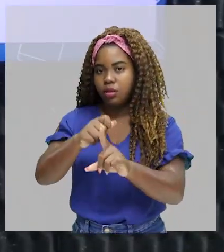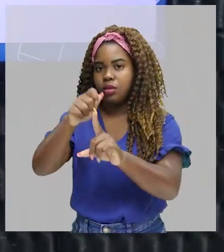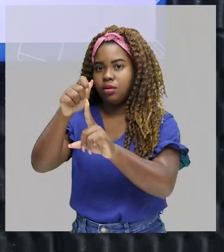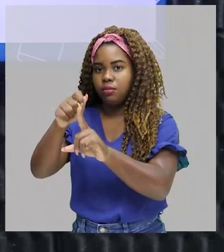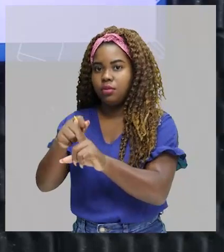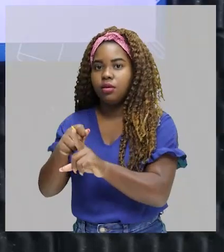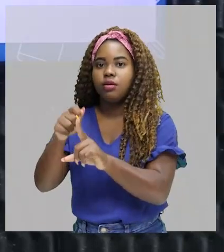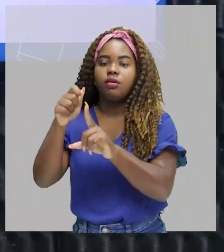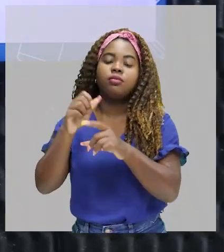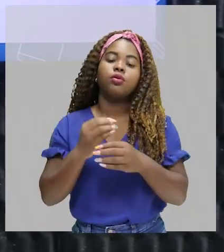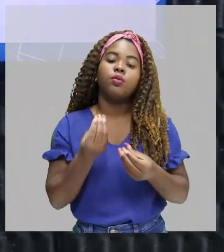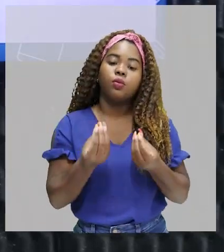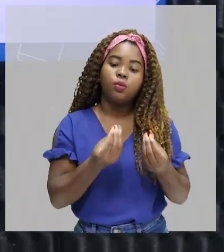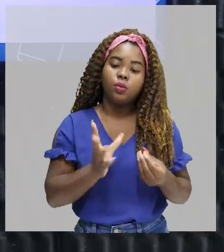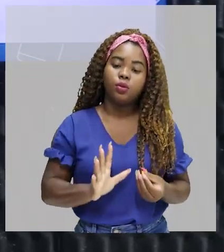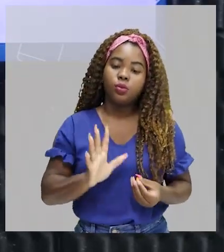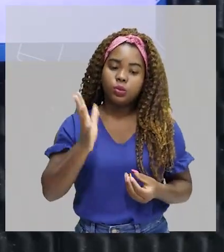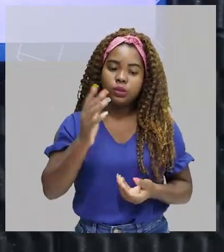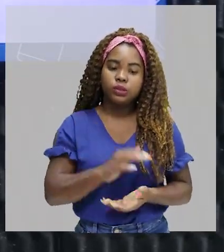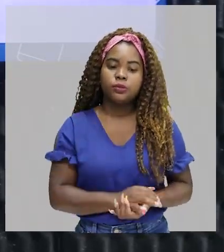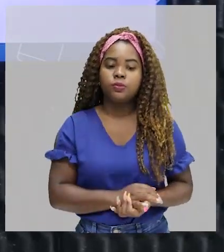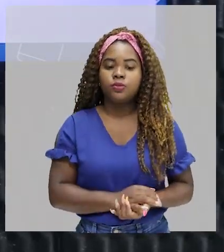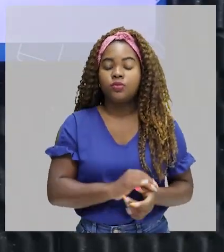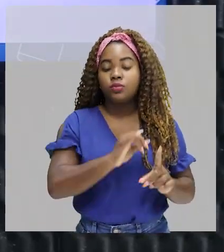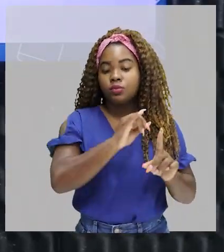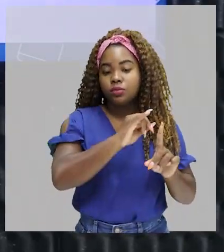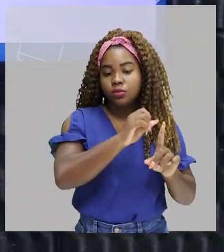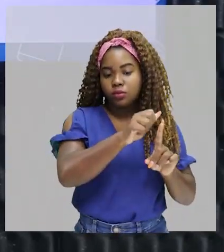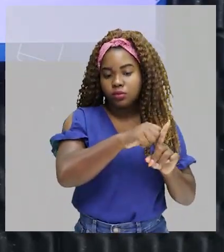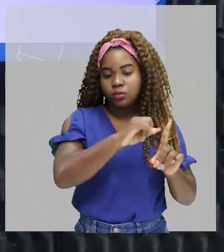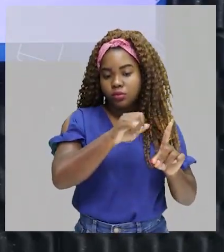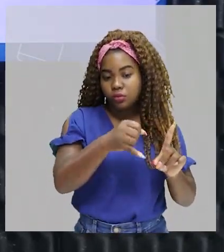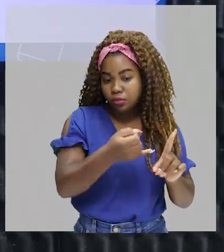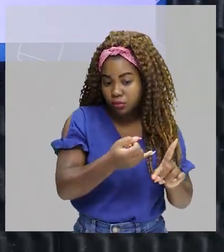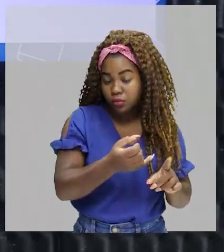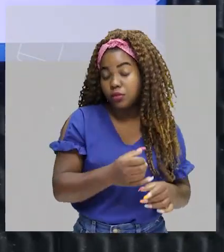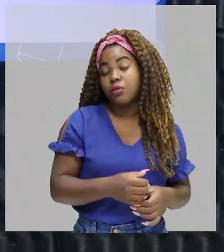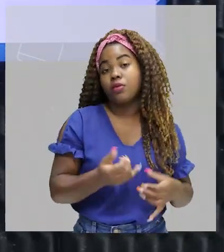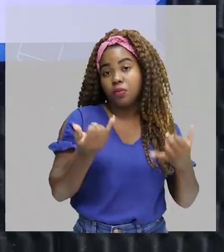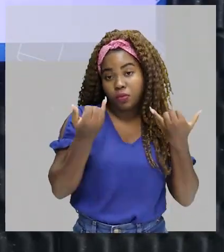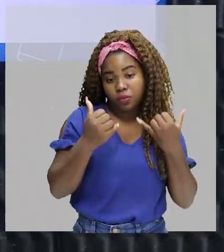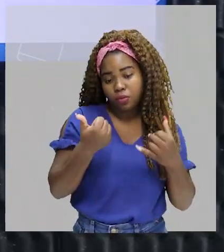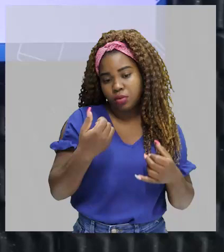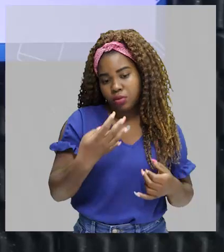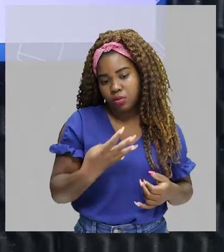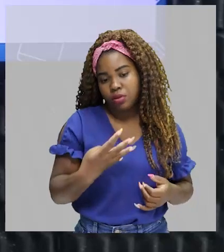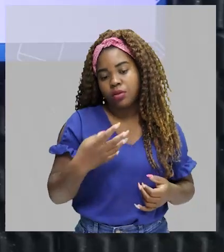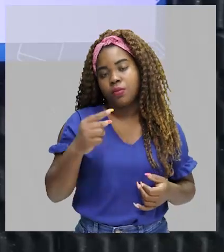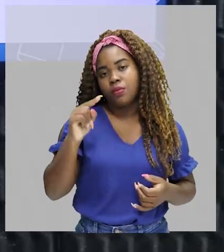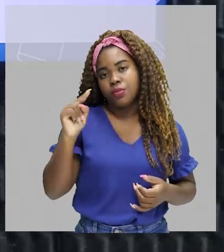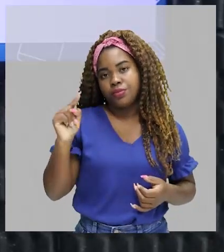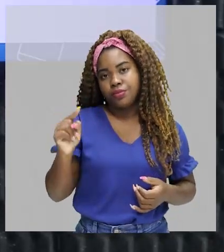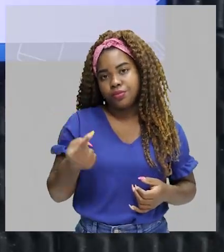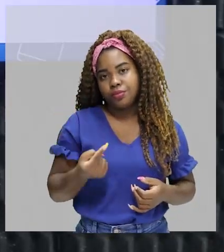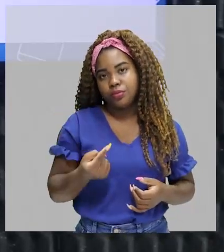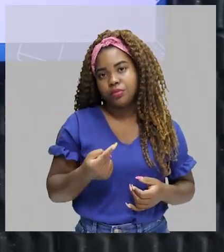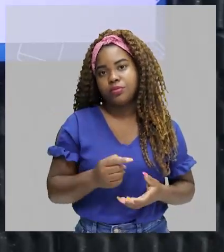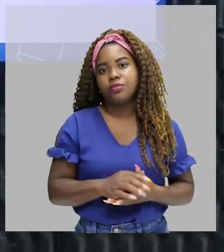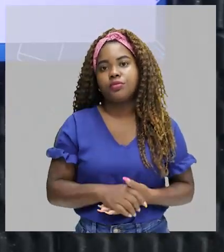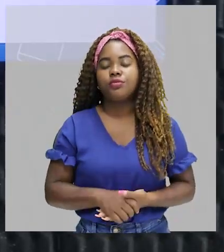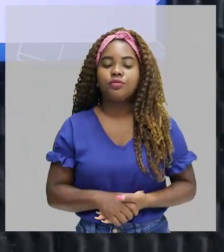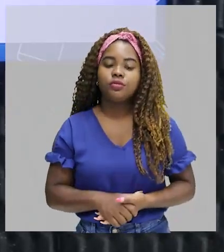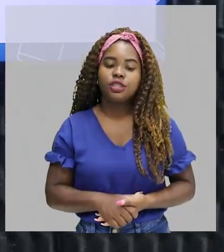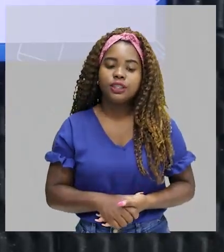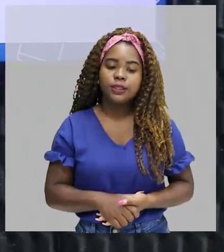faturamento dessa empresa. Bom, lá em janeiro já foi informado, tá? No caso, o valor correspondente